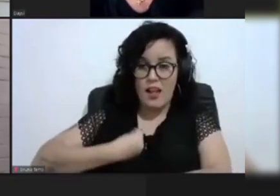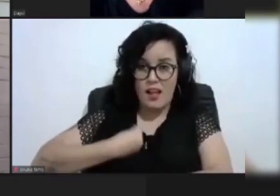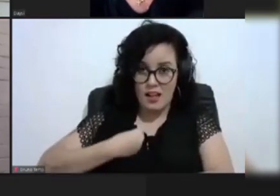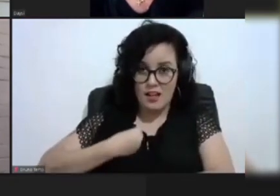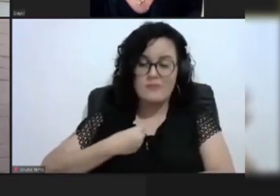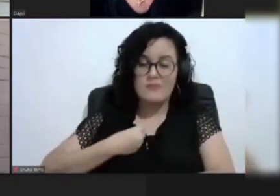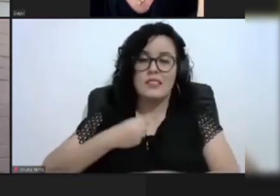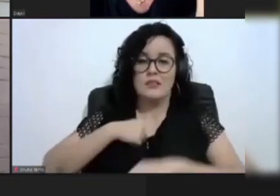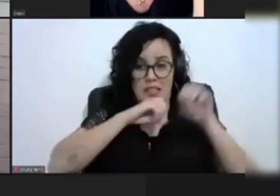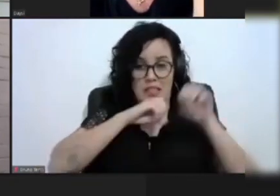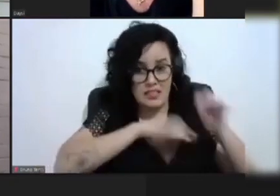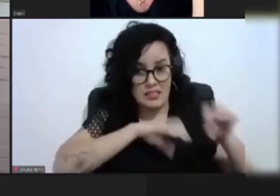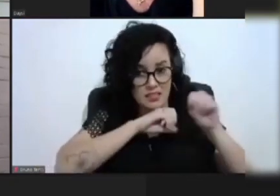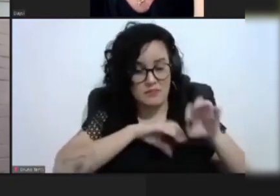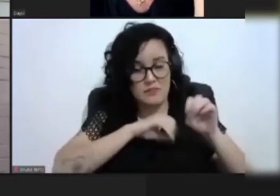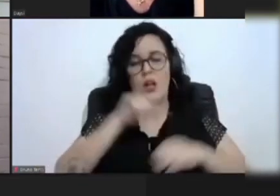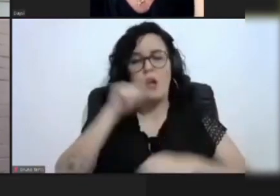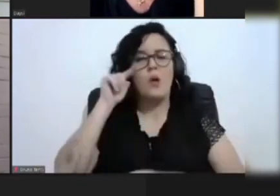docente, conseguir ao menos